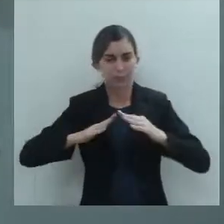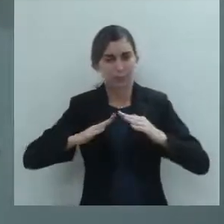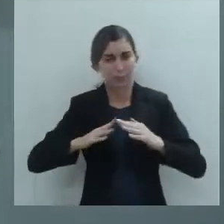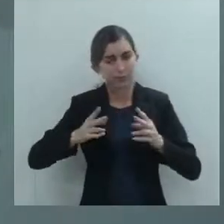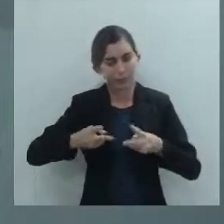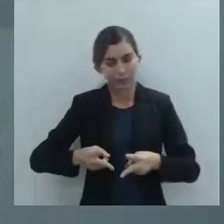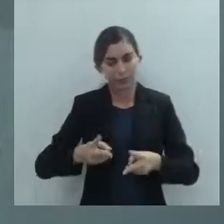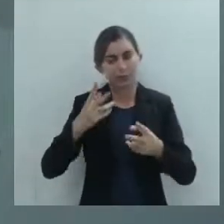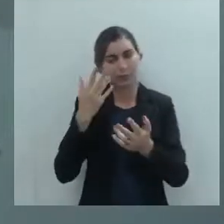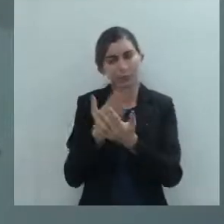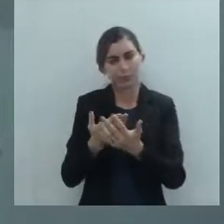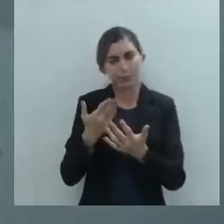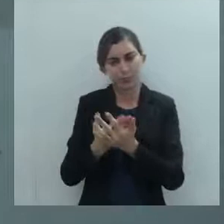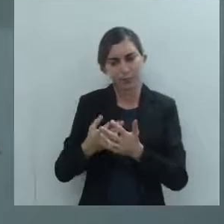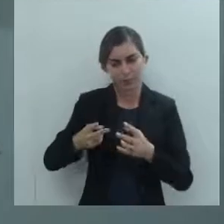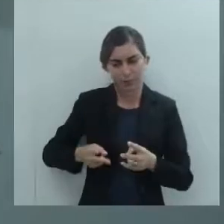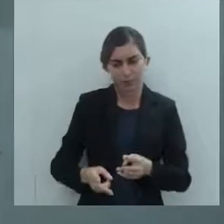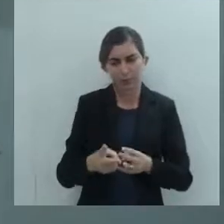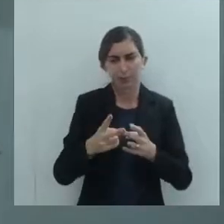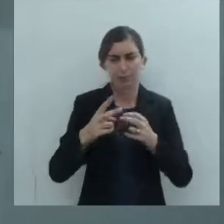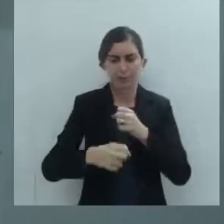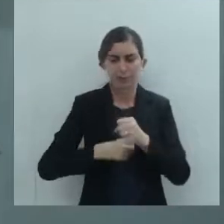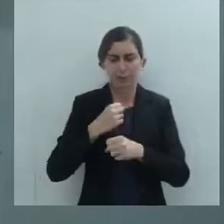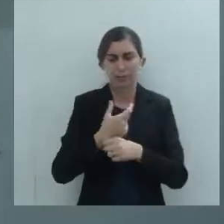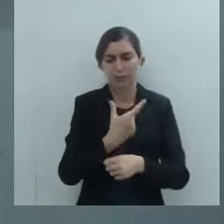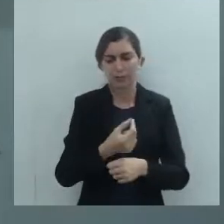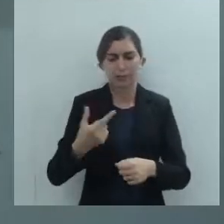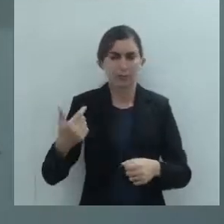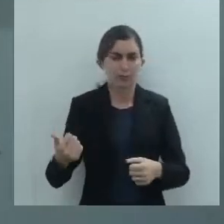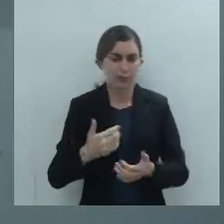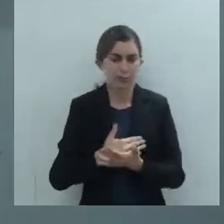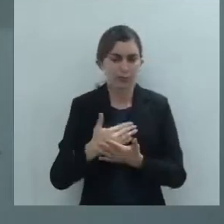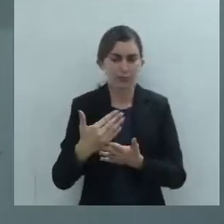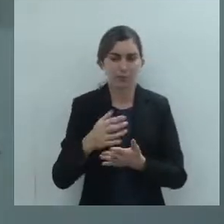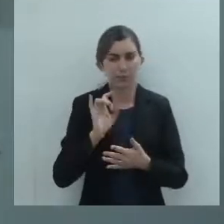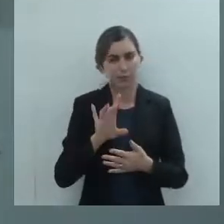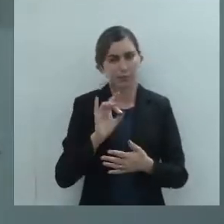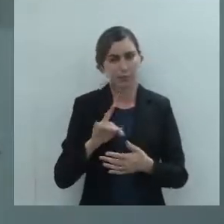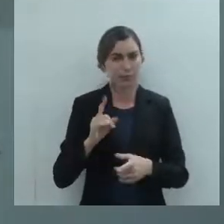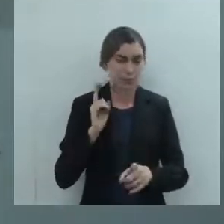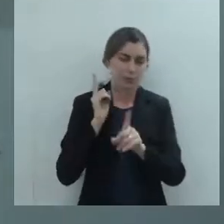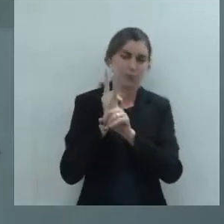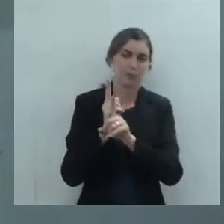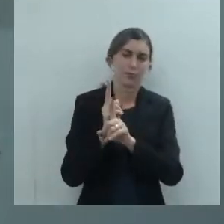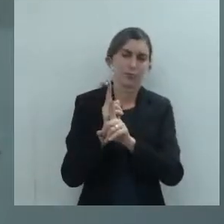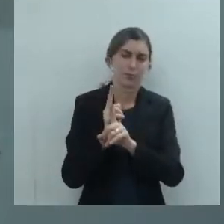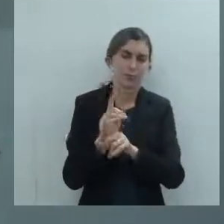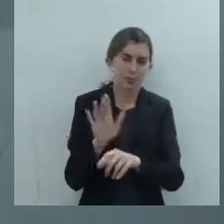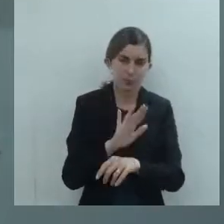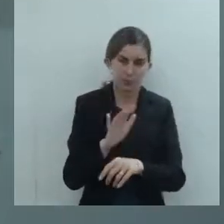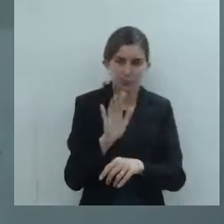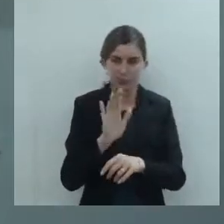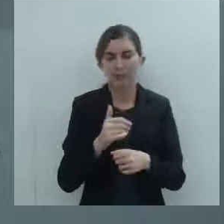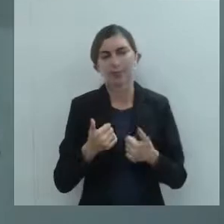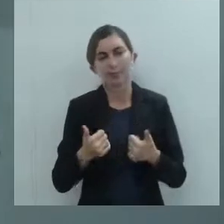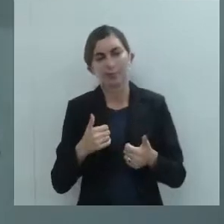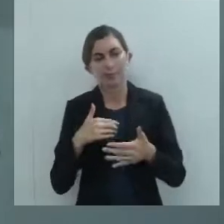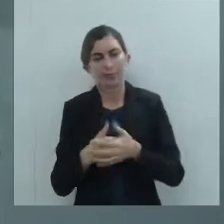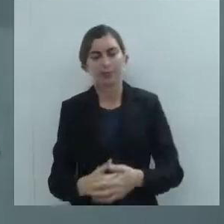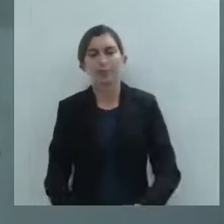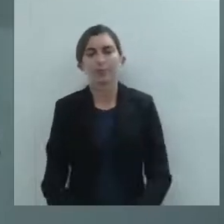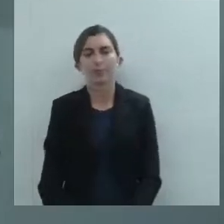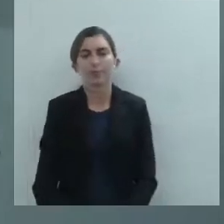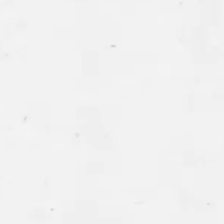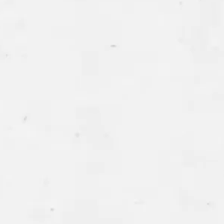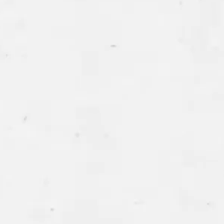casa Continua Estudando segue firme o ônibus 2021 tá só começando a é uma outra história até